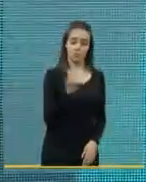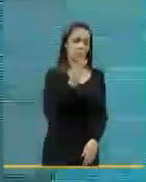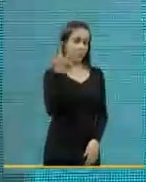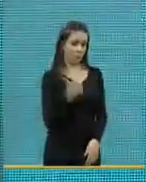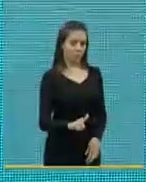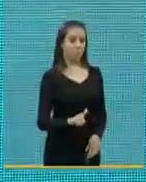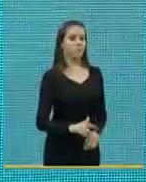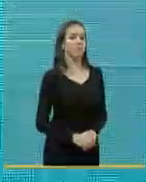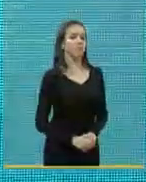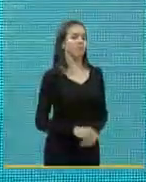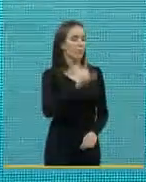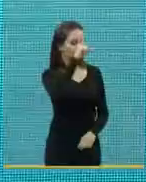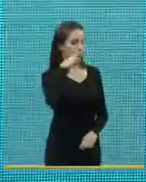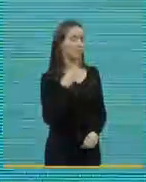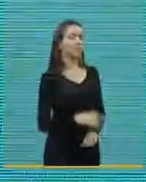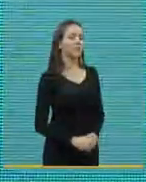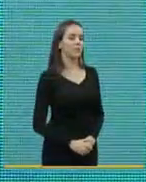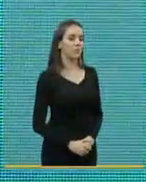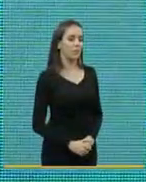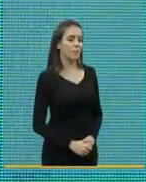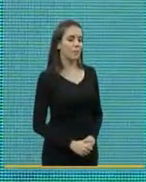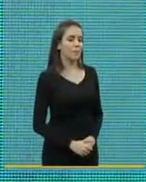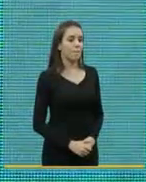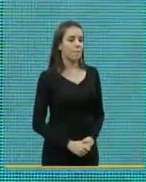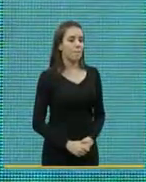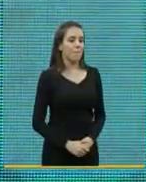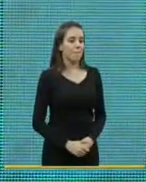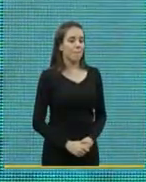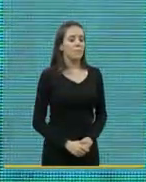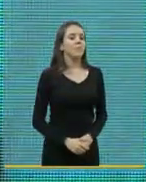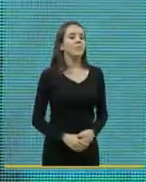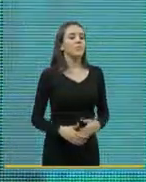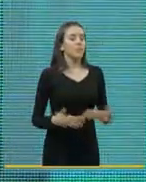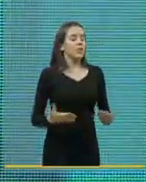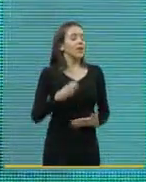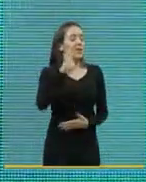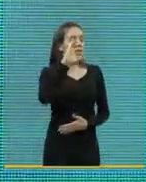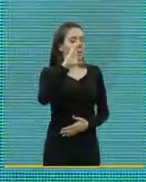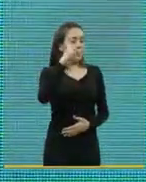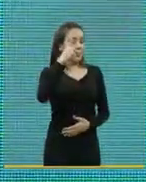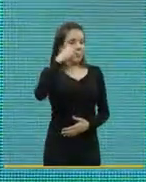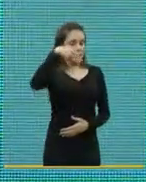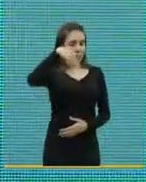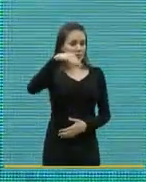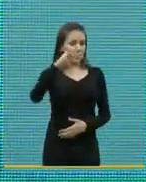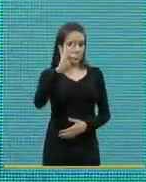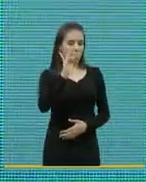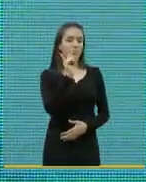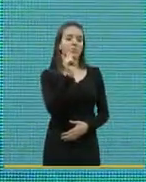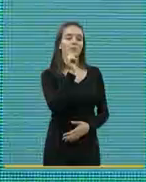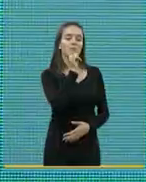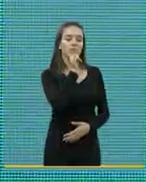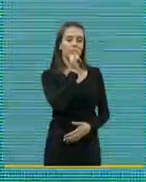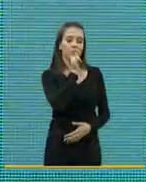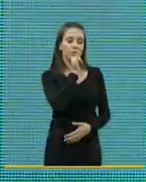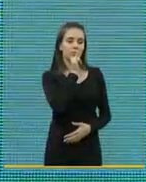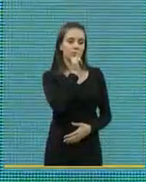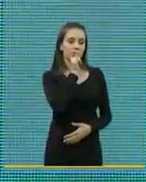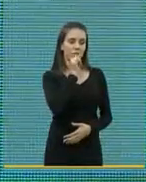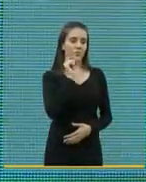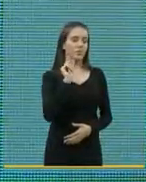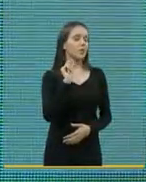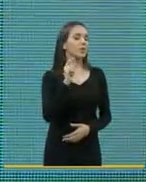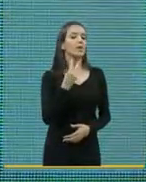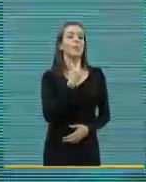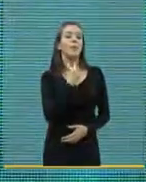que henrique meirelles o cpmf é um exemplo do que não